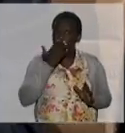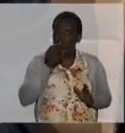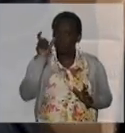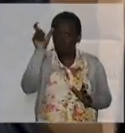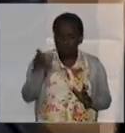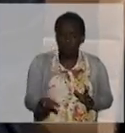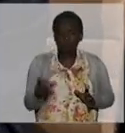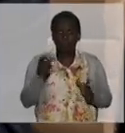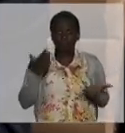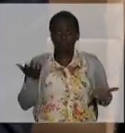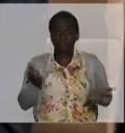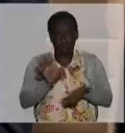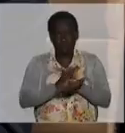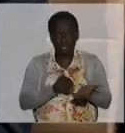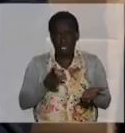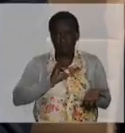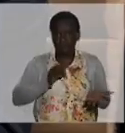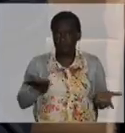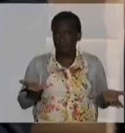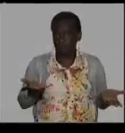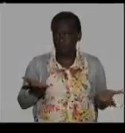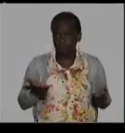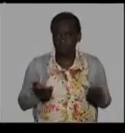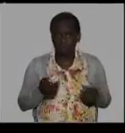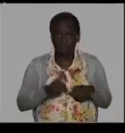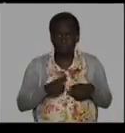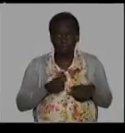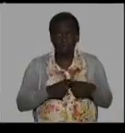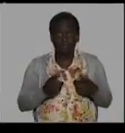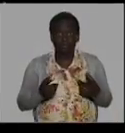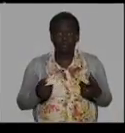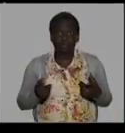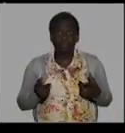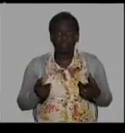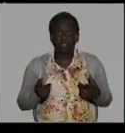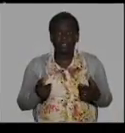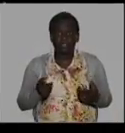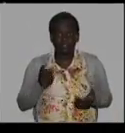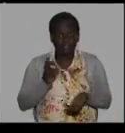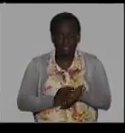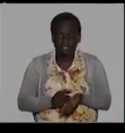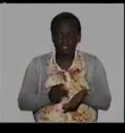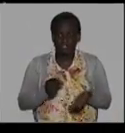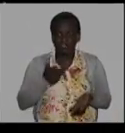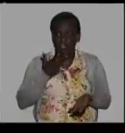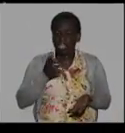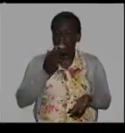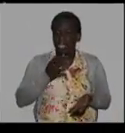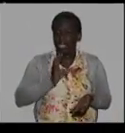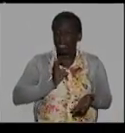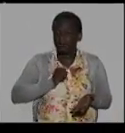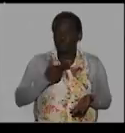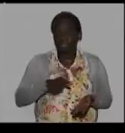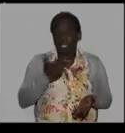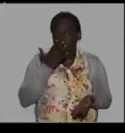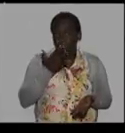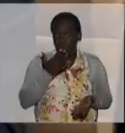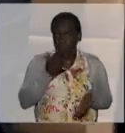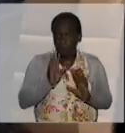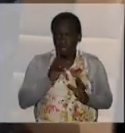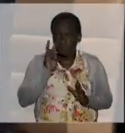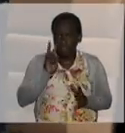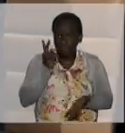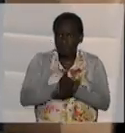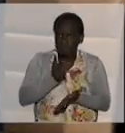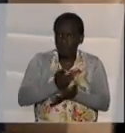existe uma cor padrão para esse amor, né? Porque aí, na verdade, quando fala o amor não tem cor, mas